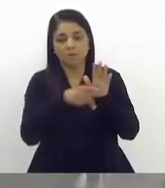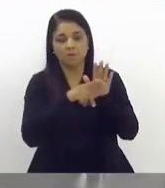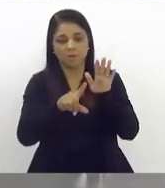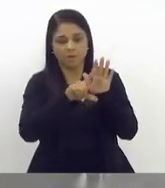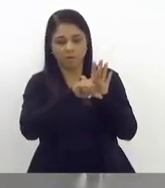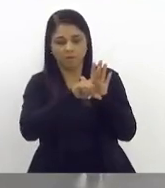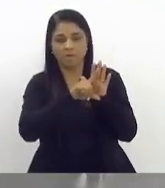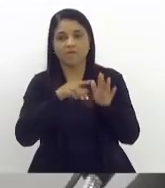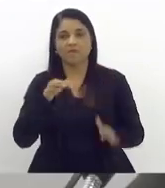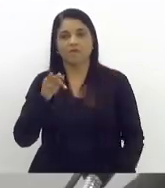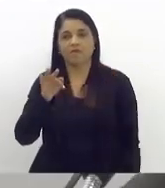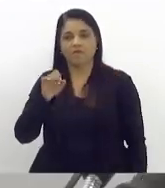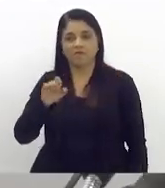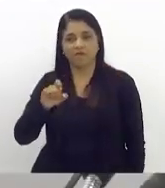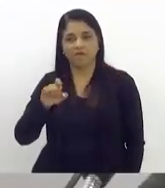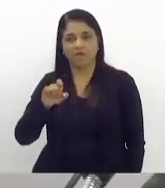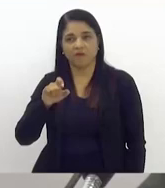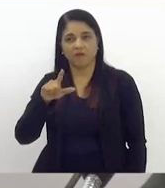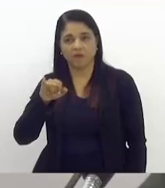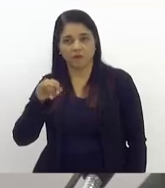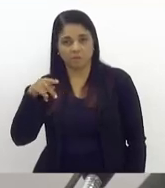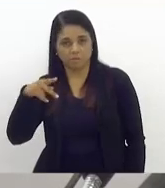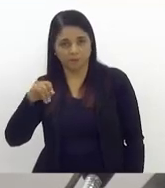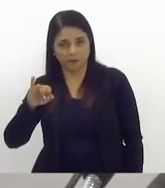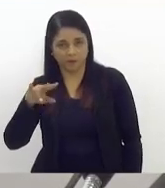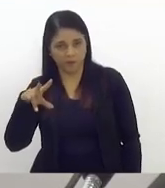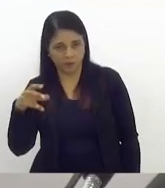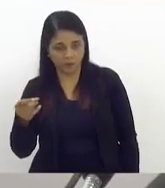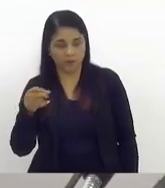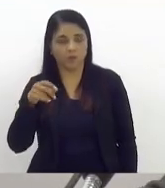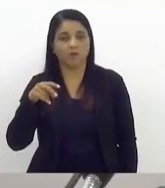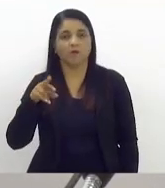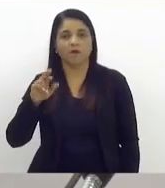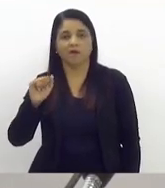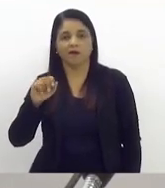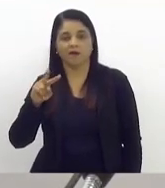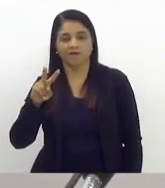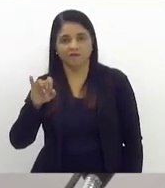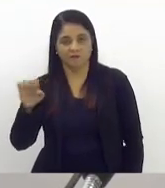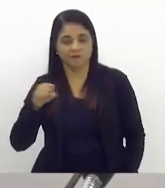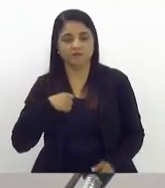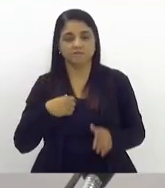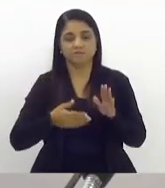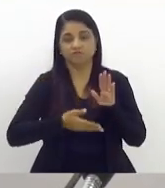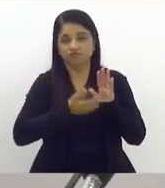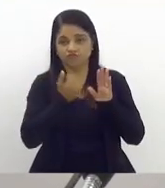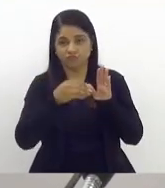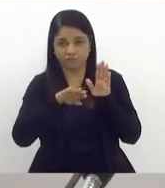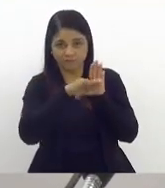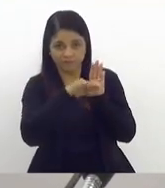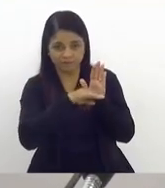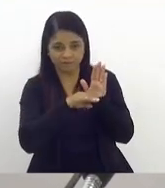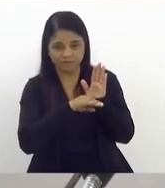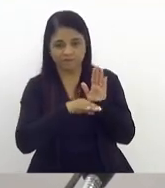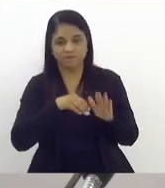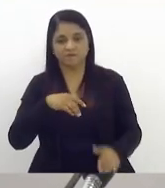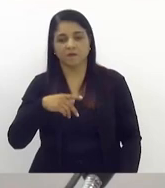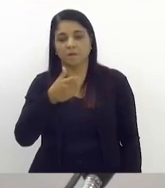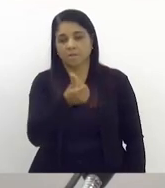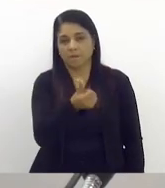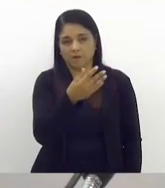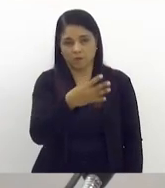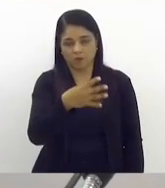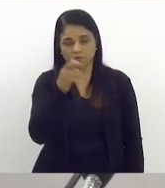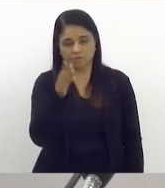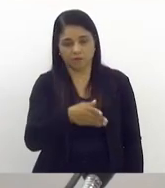relatoria, deputado Filipinho Raves, não está presente, mas não pediu que te retirasse de pauta, vou ler os pareceres. PL 6419 de